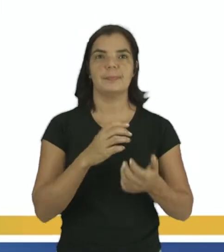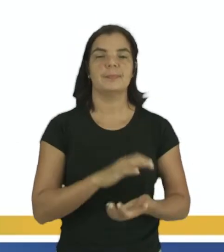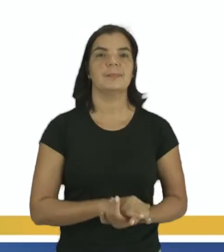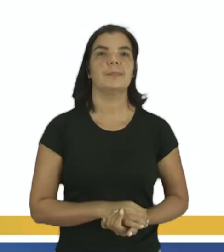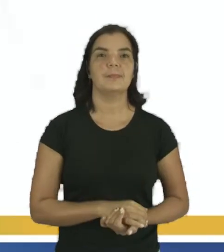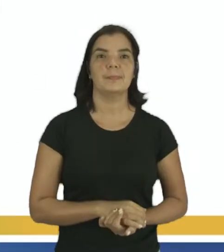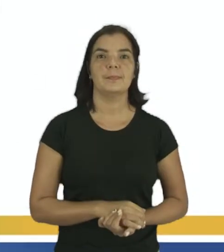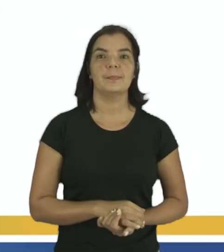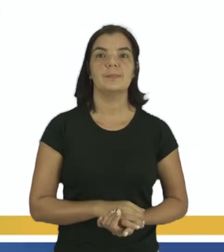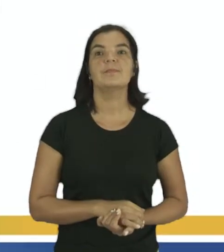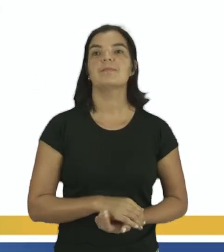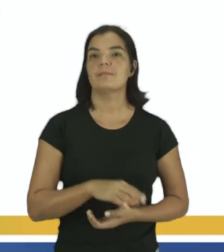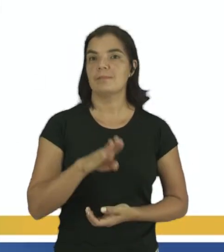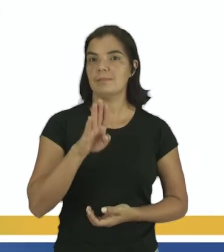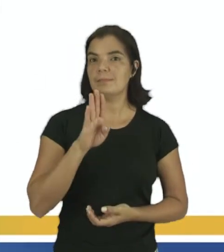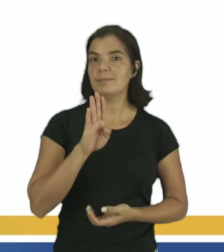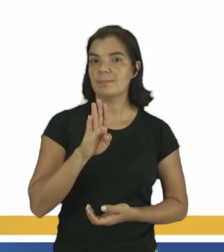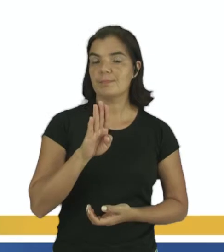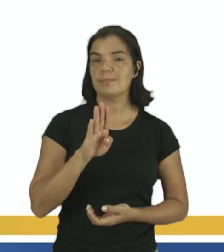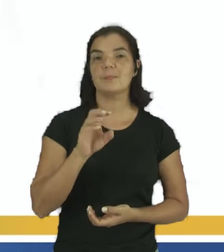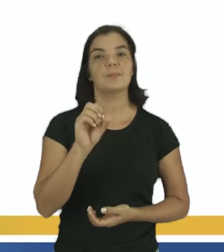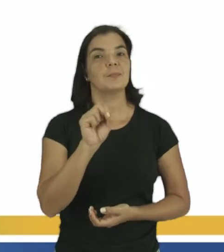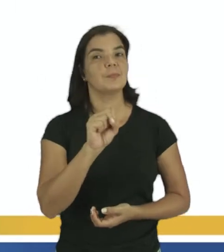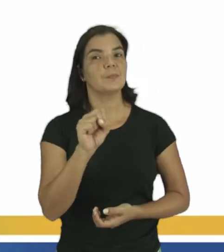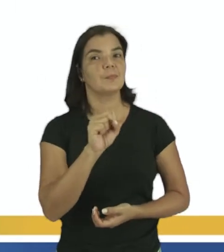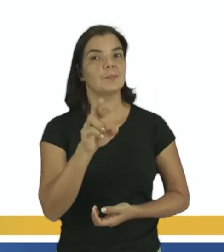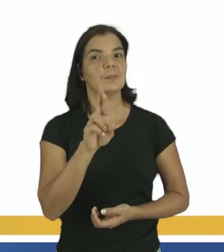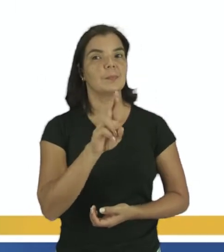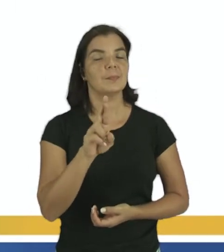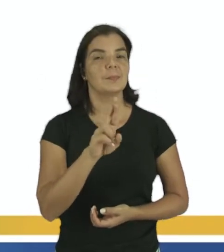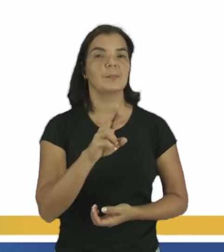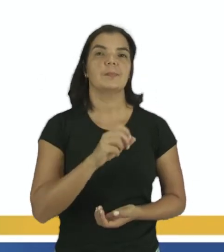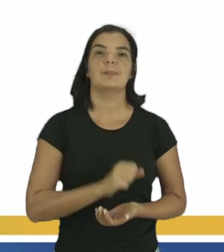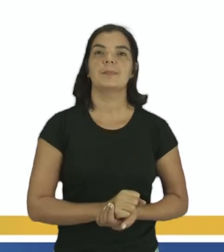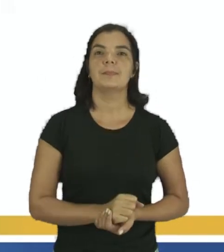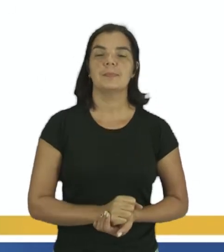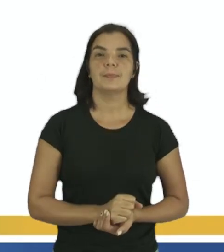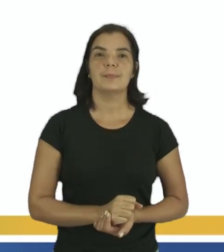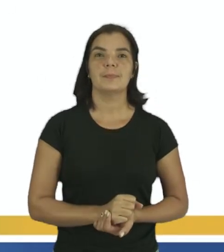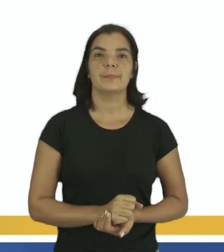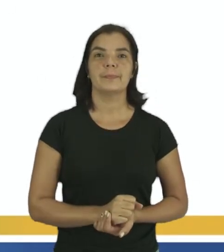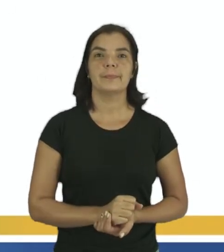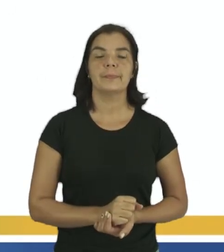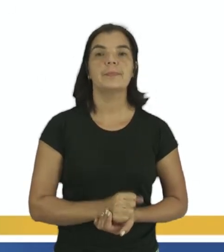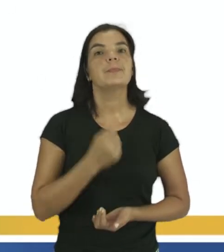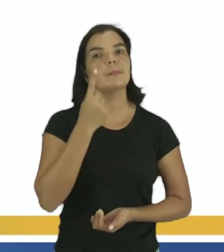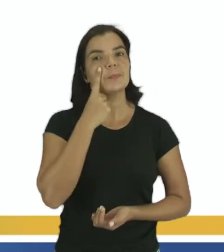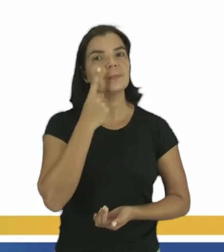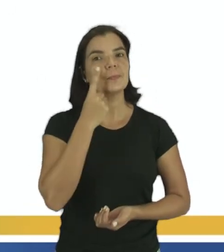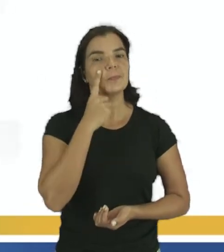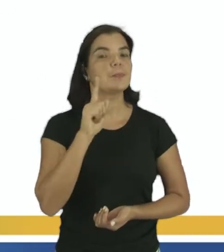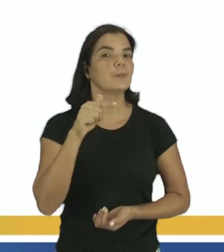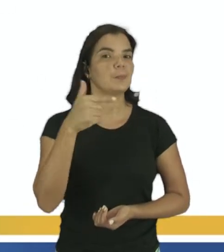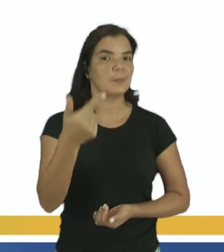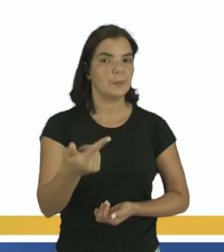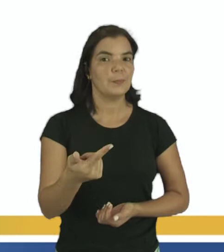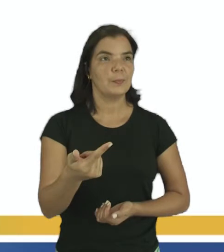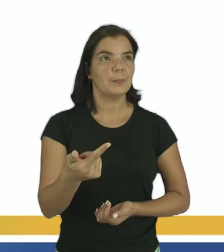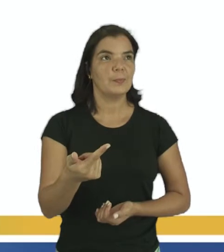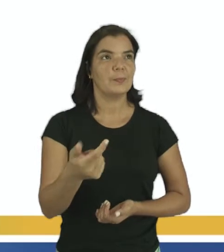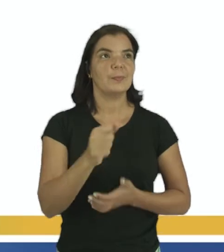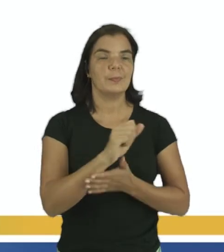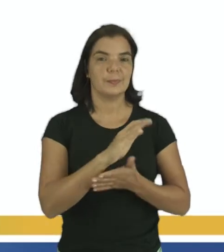bem Eles pagaram r$ 8 a letra B vamos para mais uma